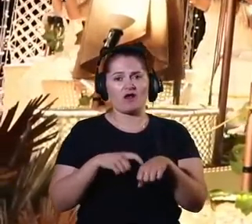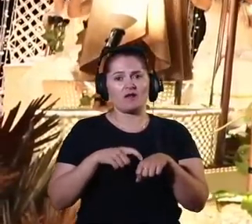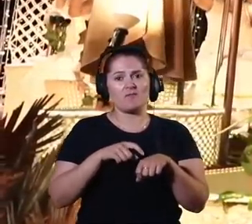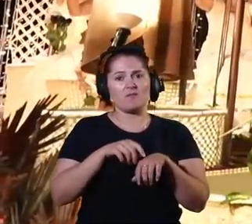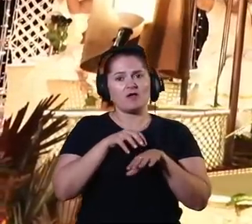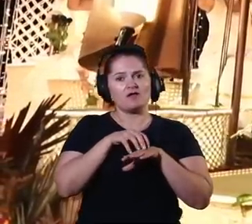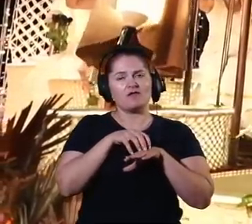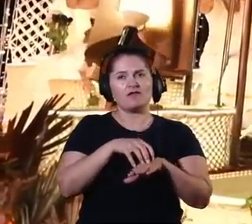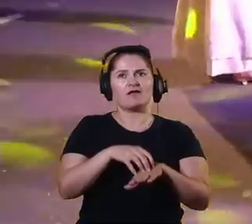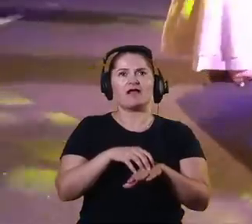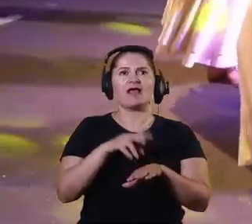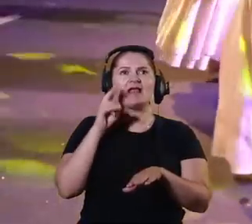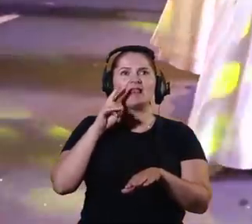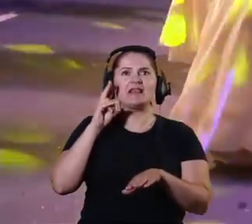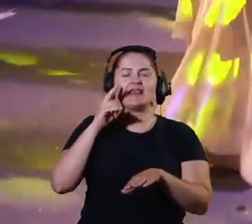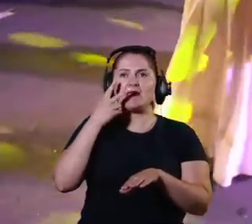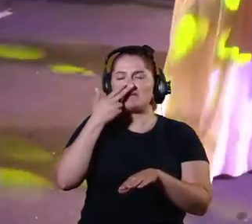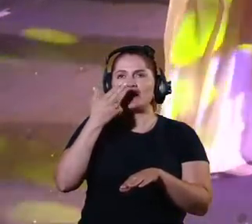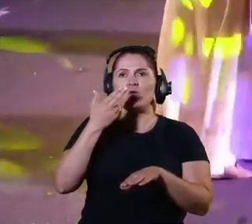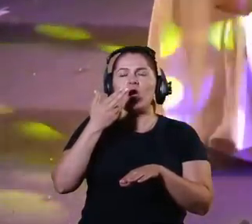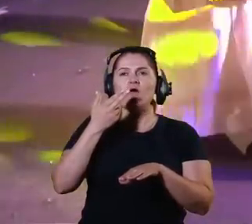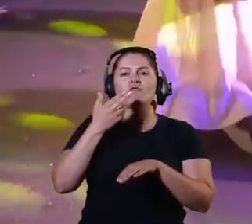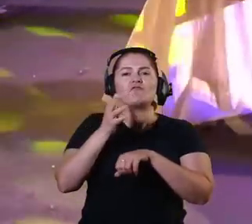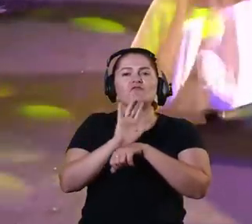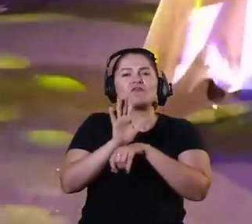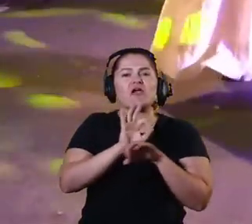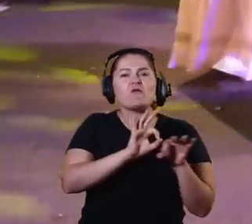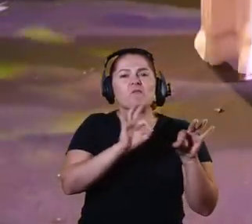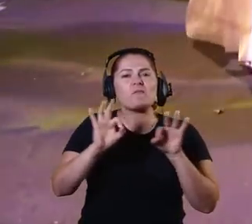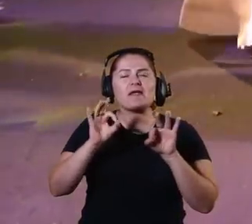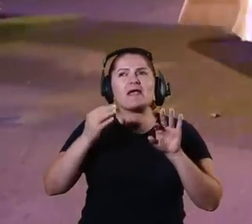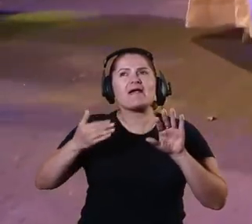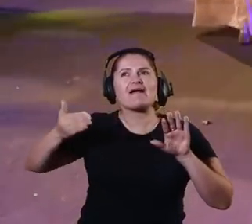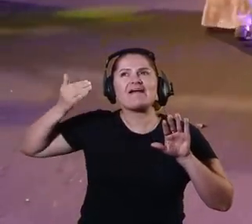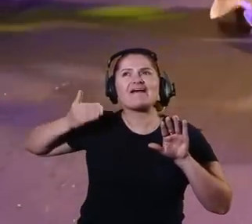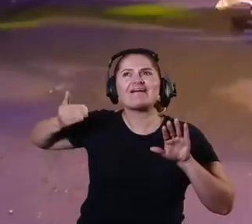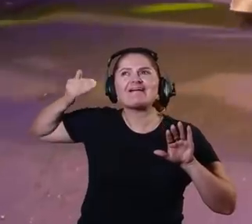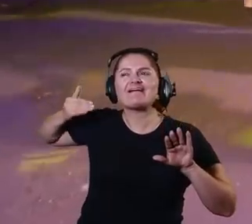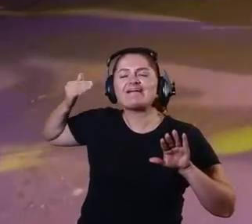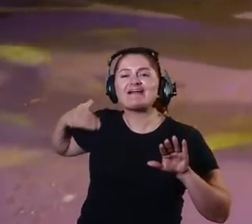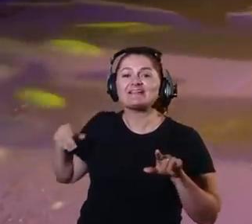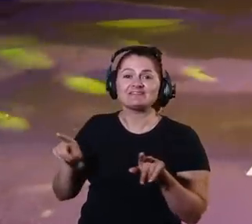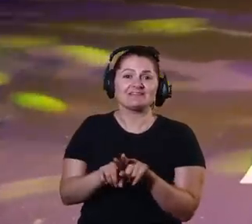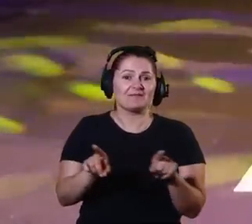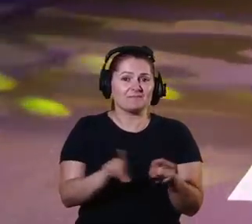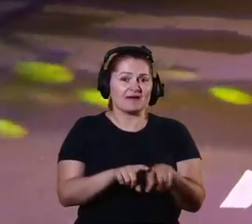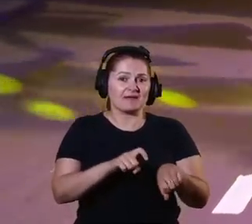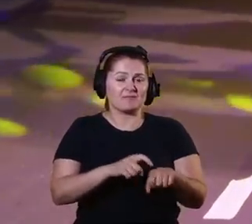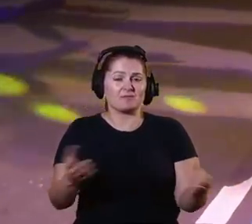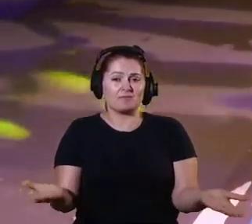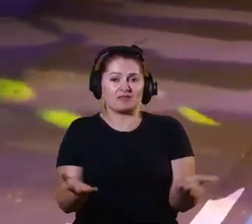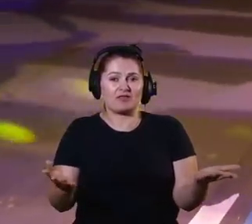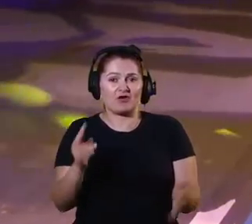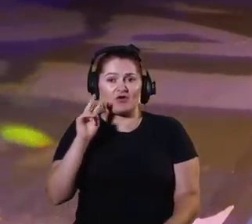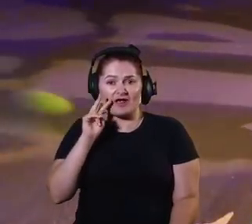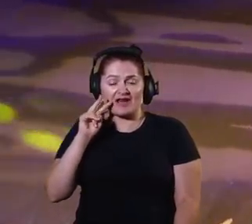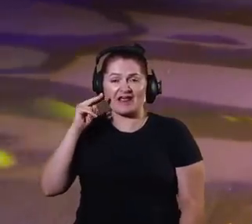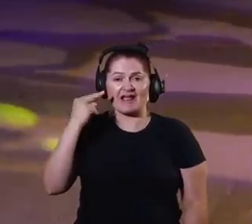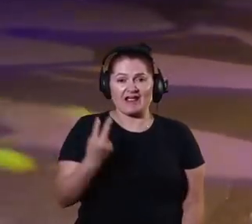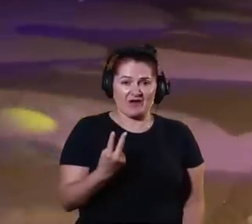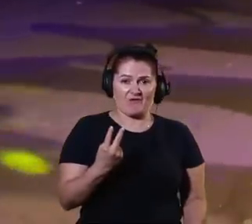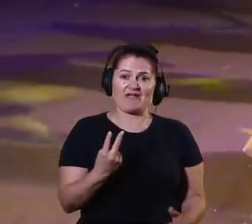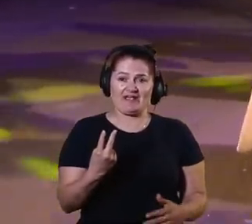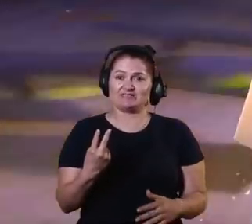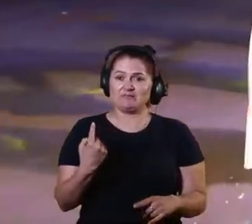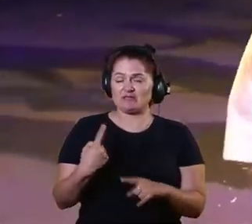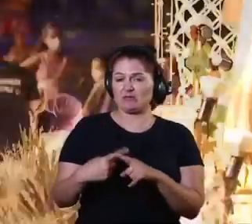de tudo que elas viveram, né? De todo o carinho que receberam e o reconhecimento do público que está aqui assistindo. E muitas das